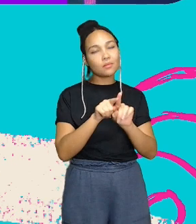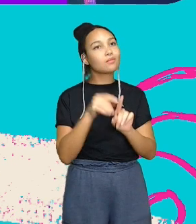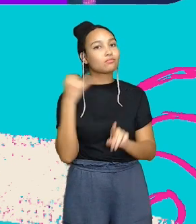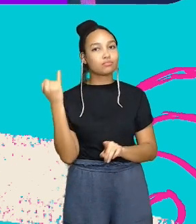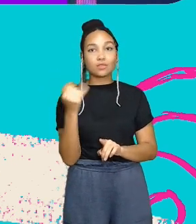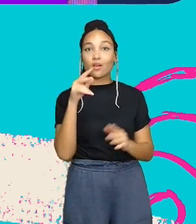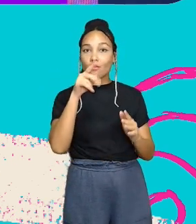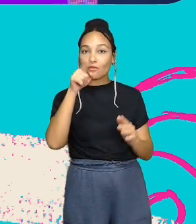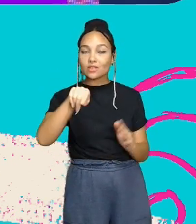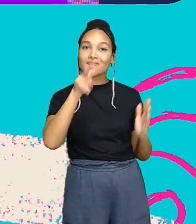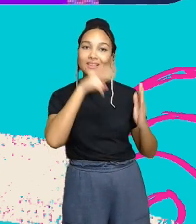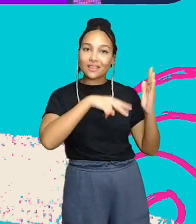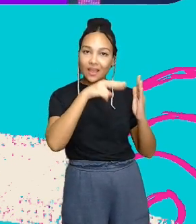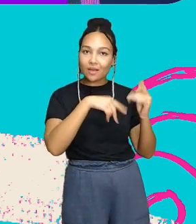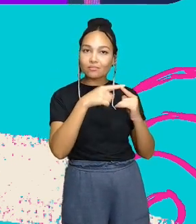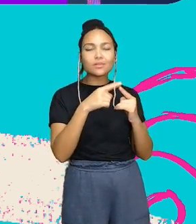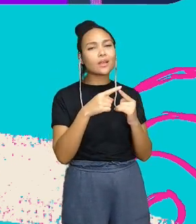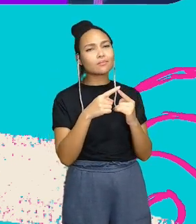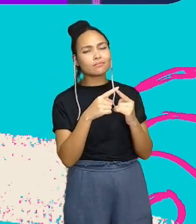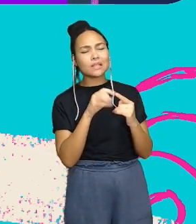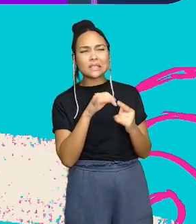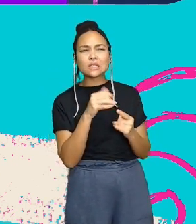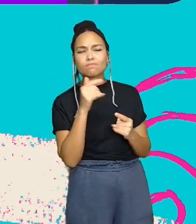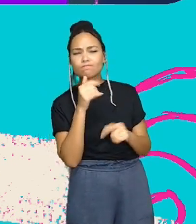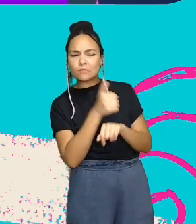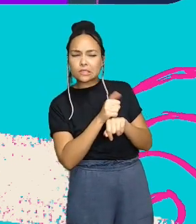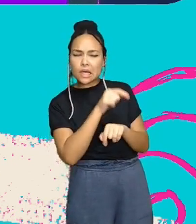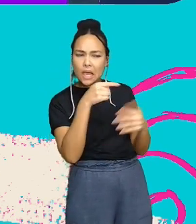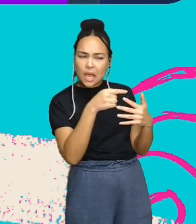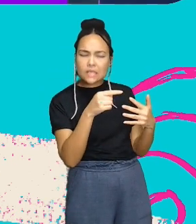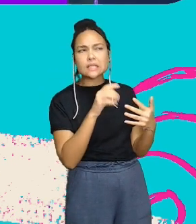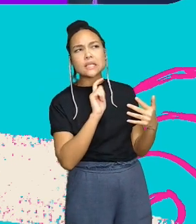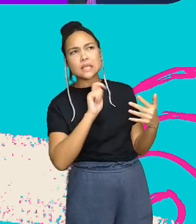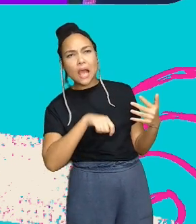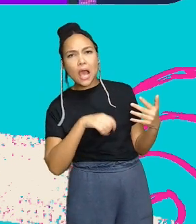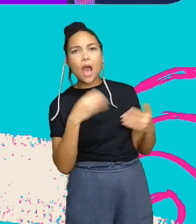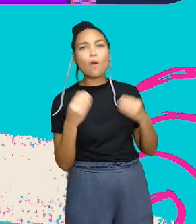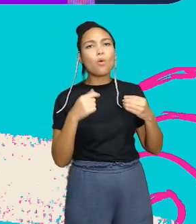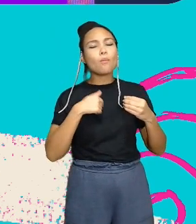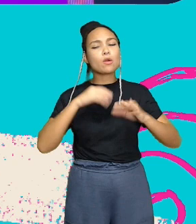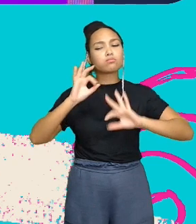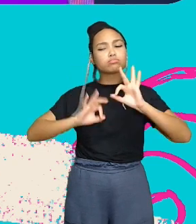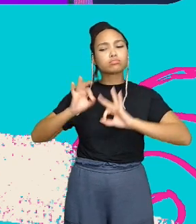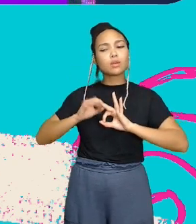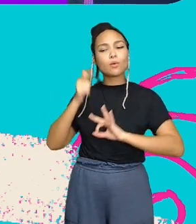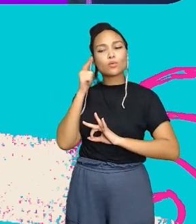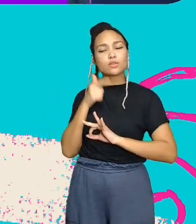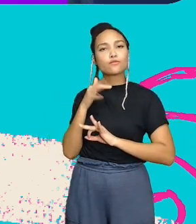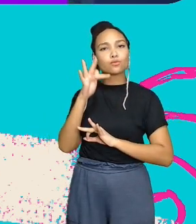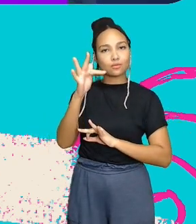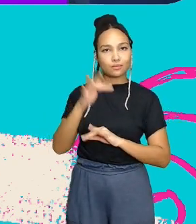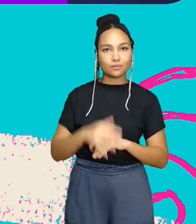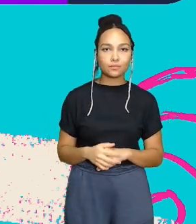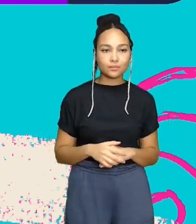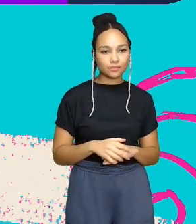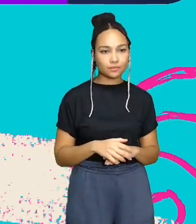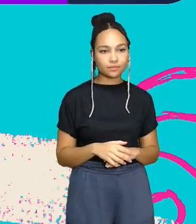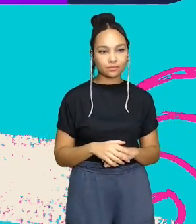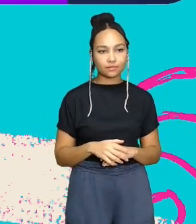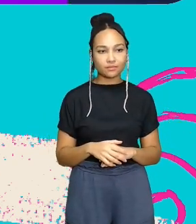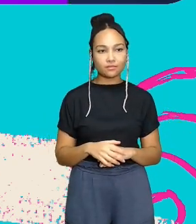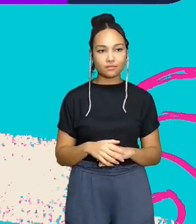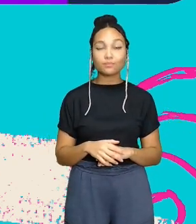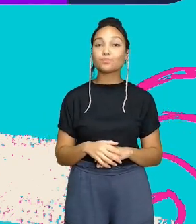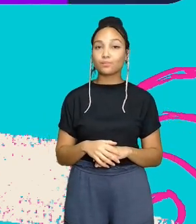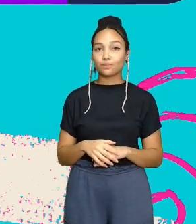entender se é para mim, onde eu estou nesse processo de preparo, né? E aí, gente, a